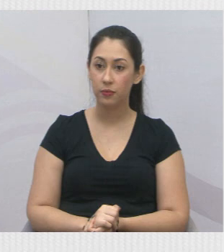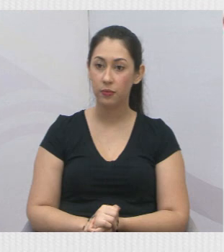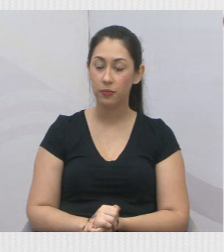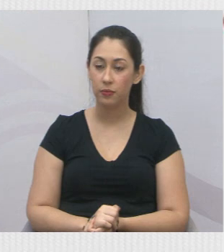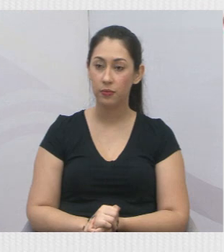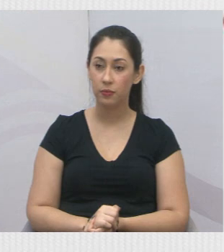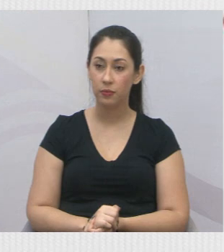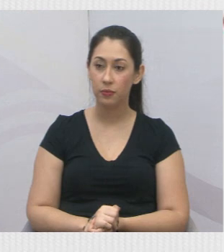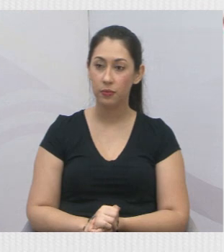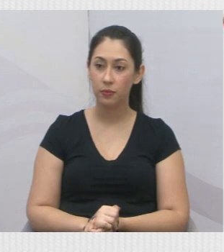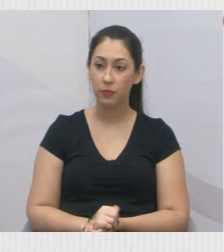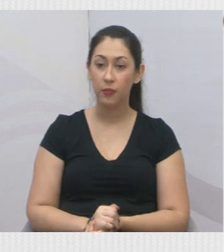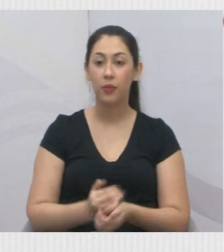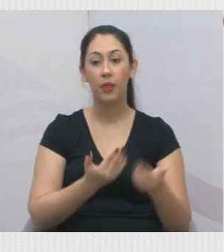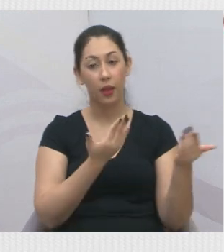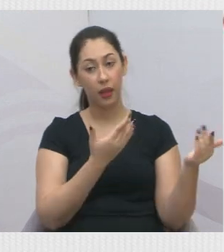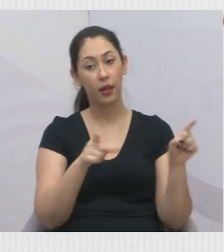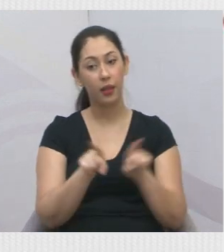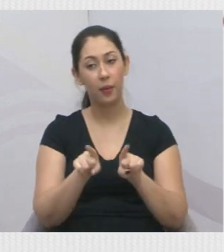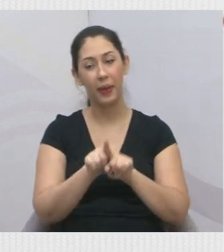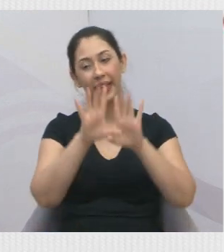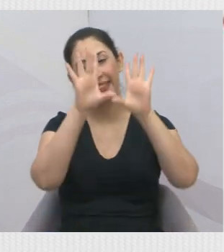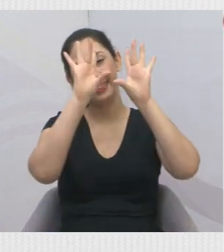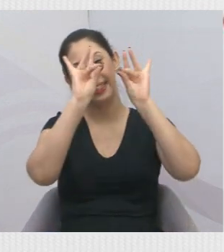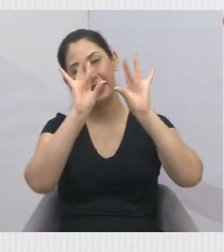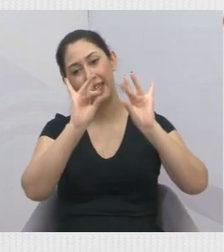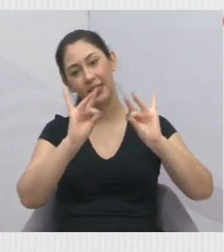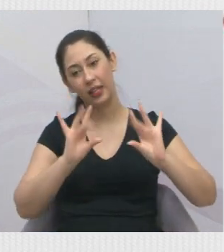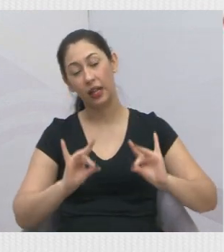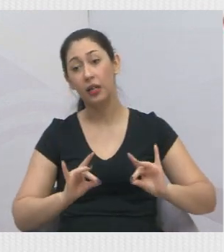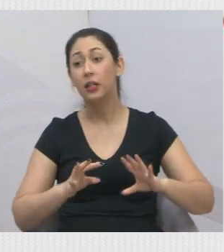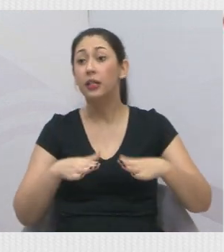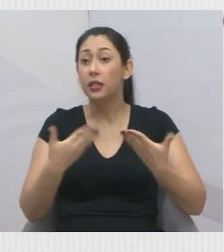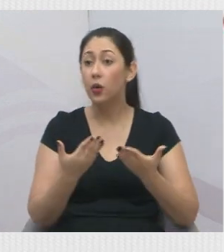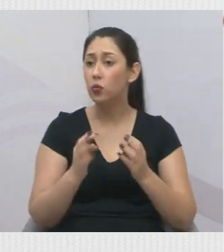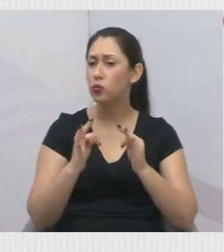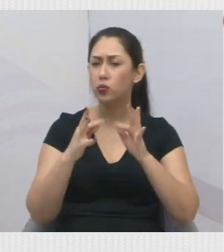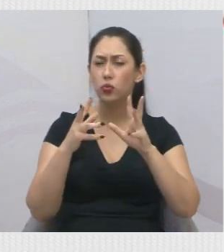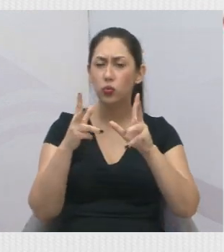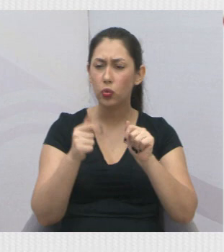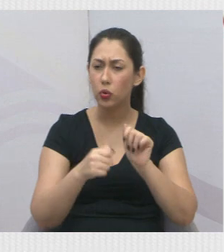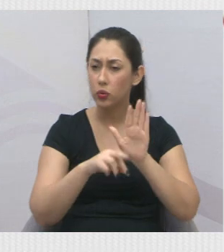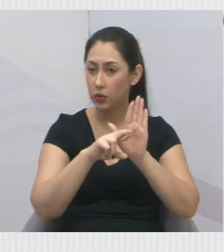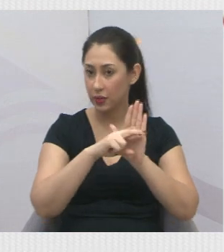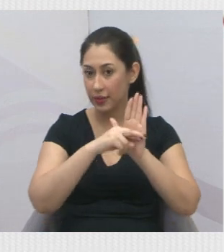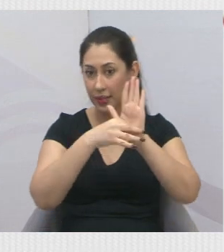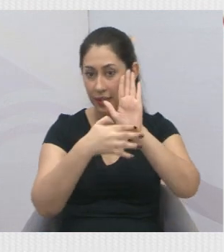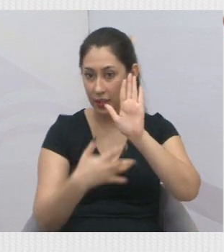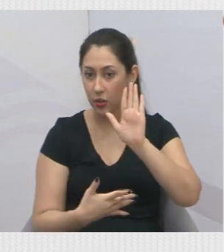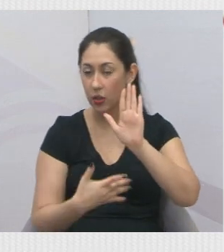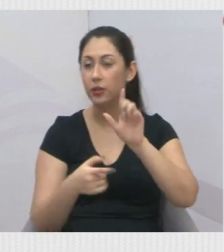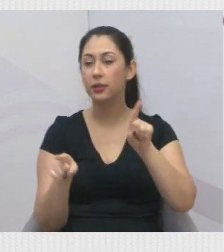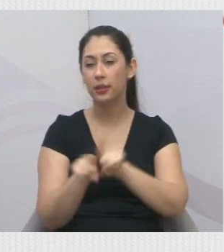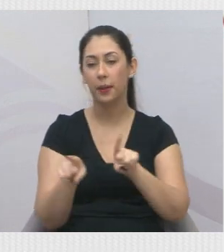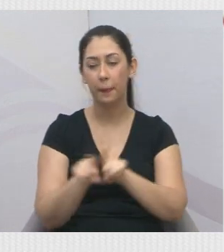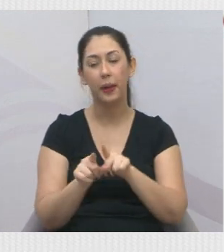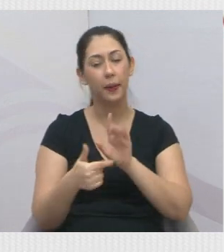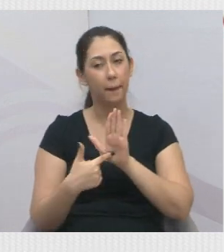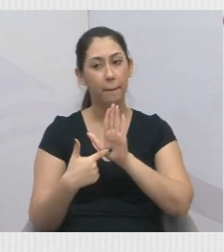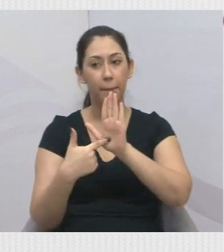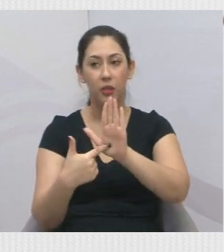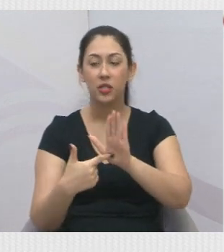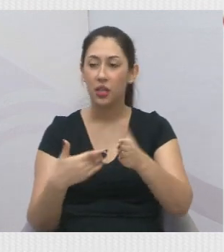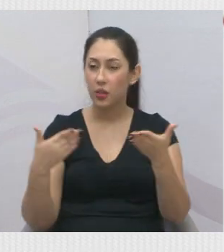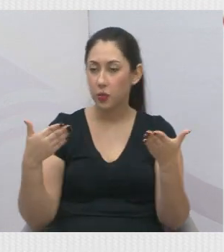um. E aqui vocês vão ter o detalhamento. Então, aqui, todos esses relatórios aqui que estão colocados, foi o que foi apresentado hoje aqui de uma forma